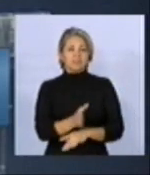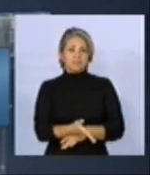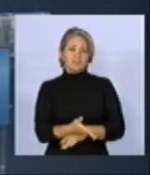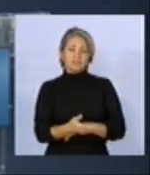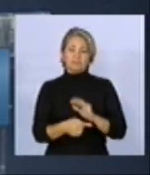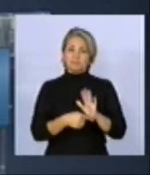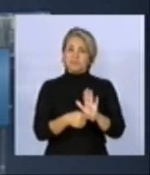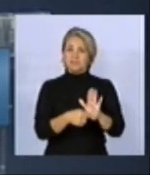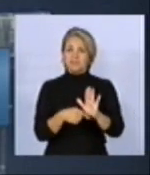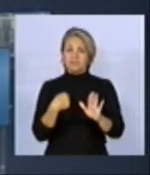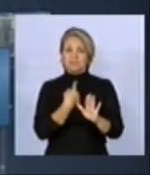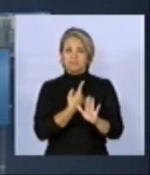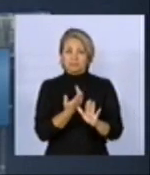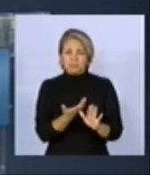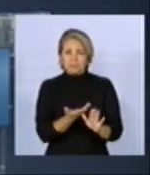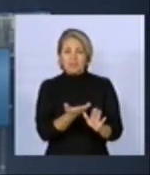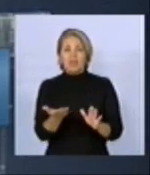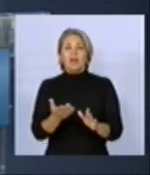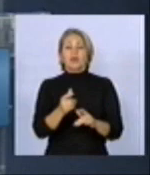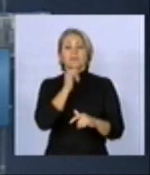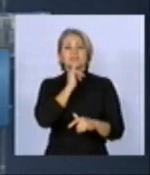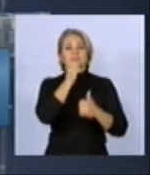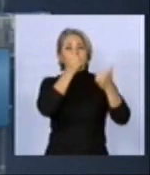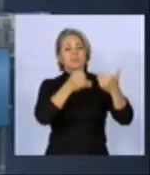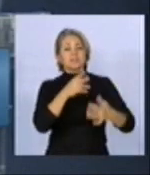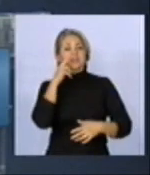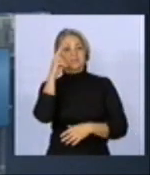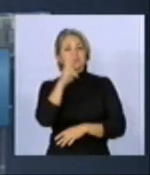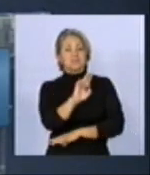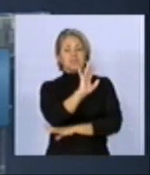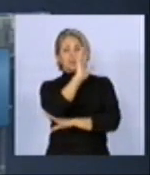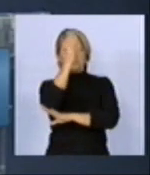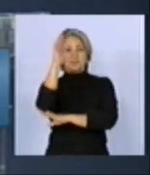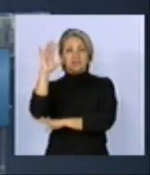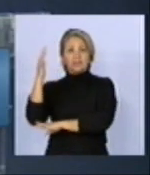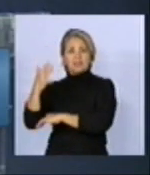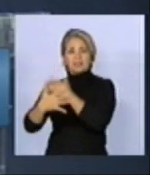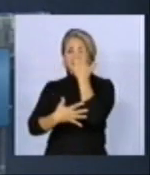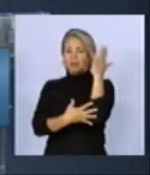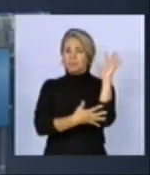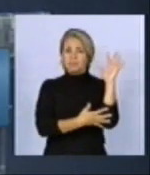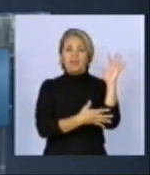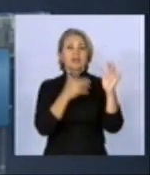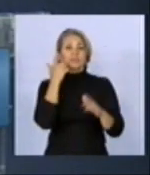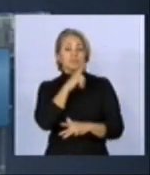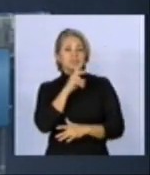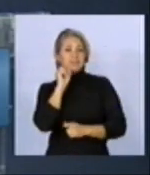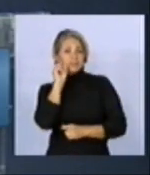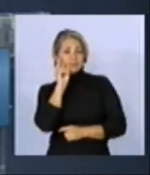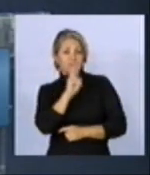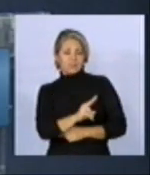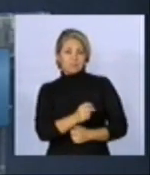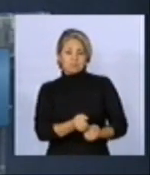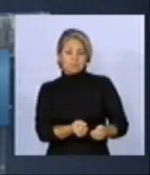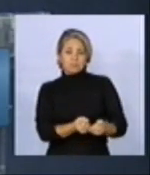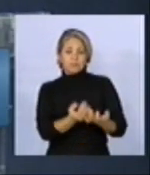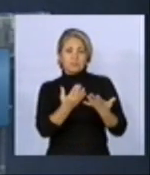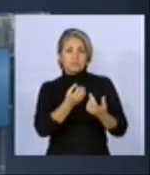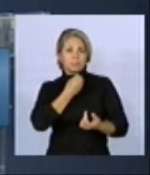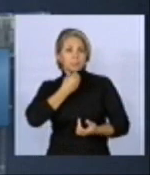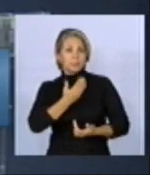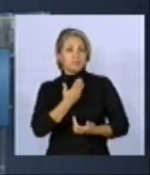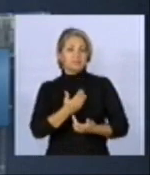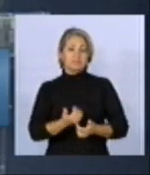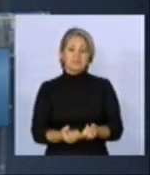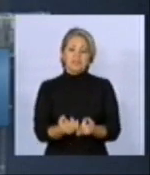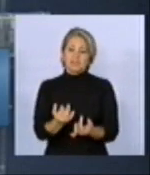contribuição Nossa do ponto de vista ambiental a estrit senso né a gente não ver ganhos efetivos com a queima eh da